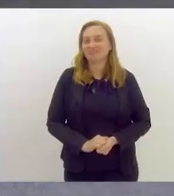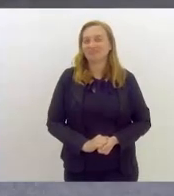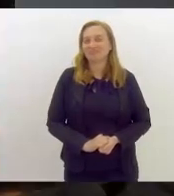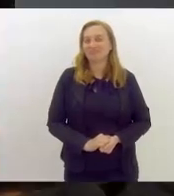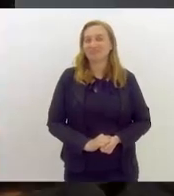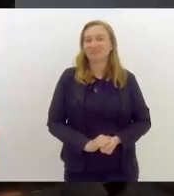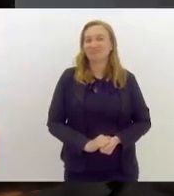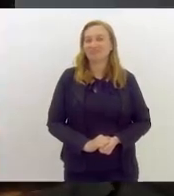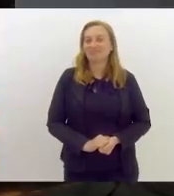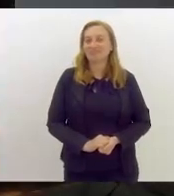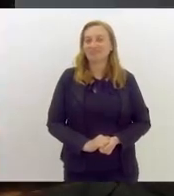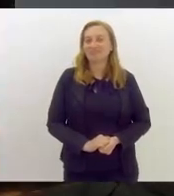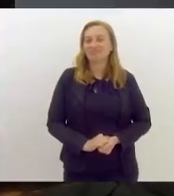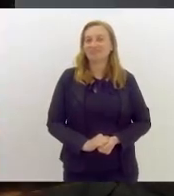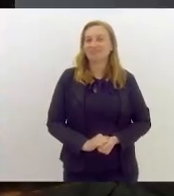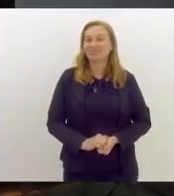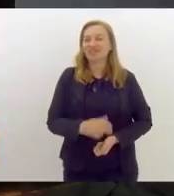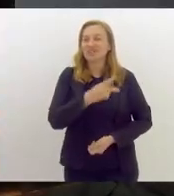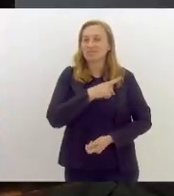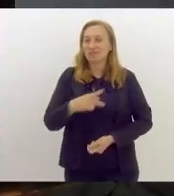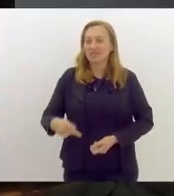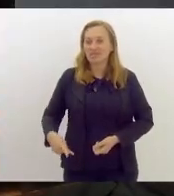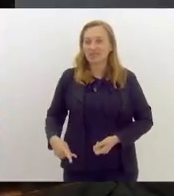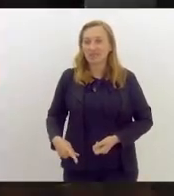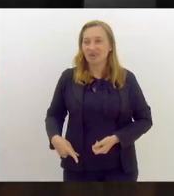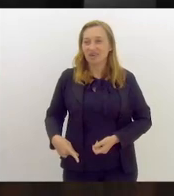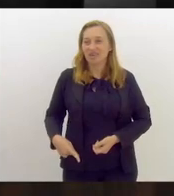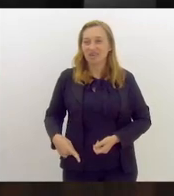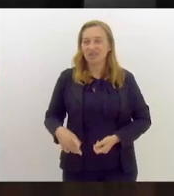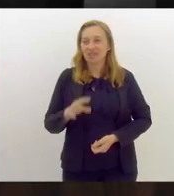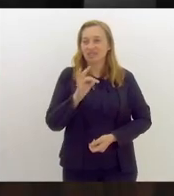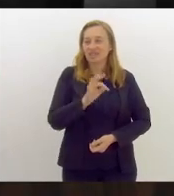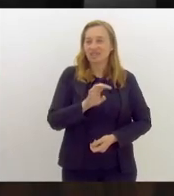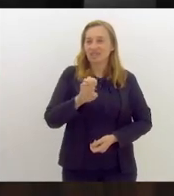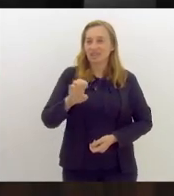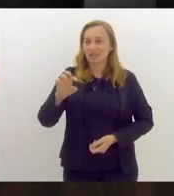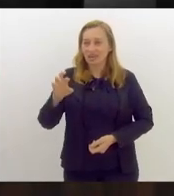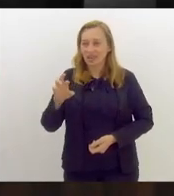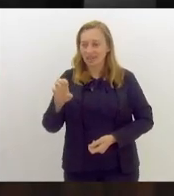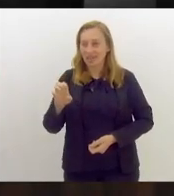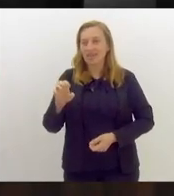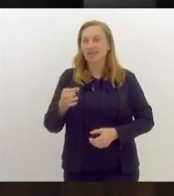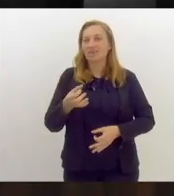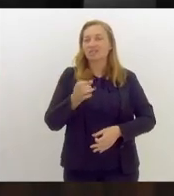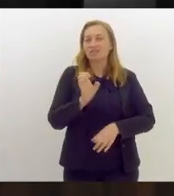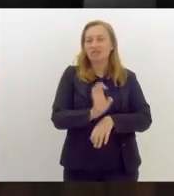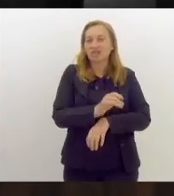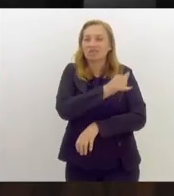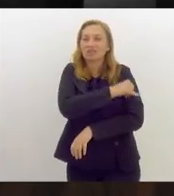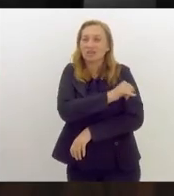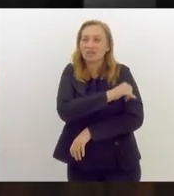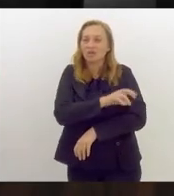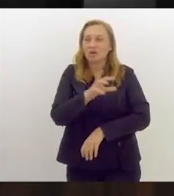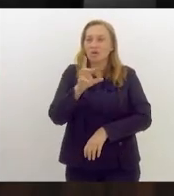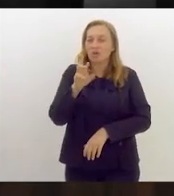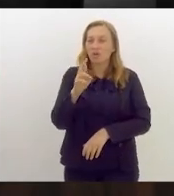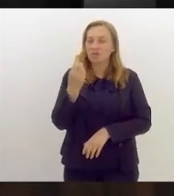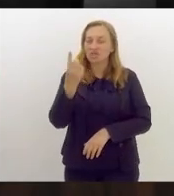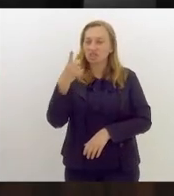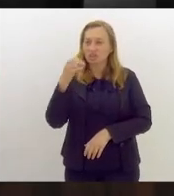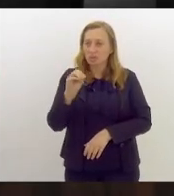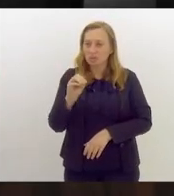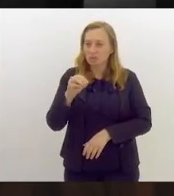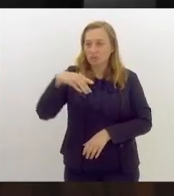passar a palavra o presidente do Tribunal de conta do Estado do Rio de Janeiro Dr Rodrigo Melo do